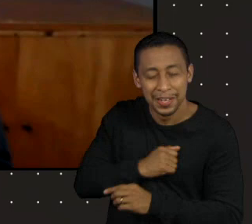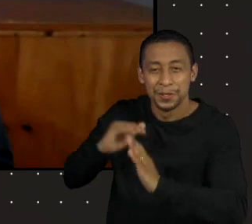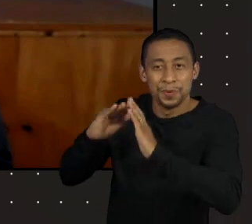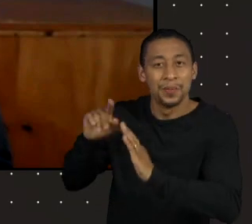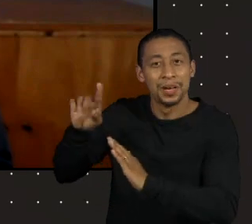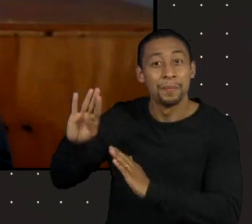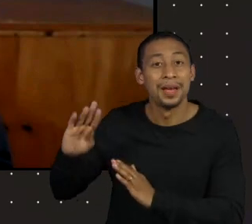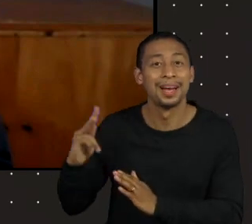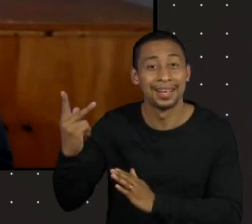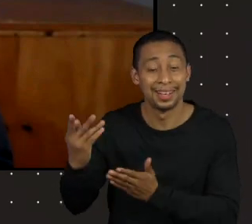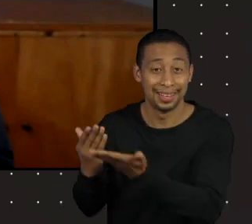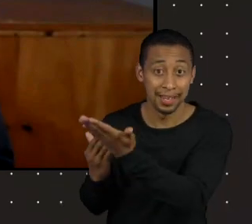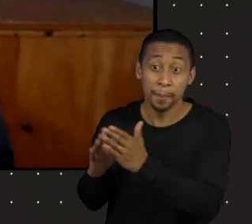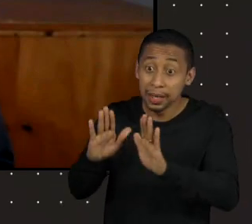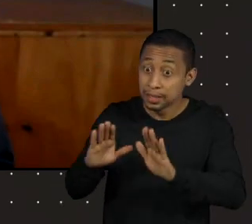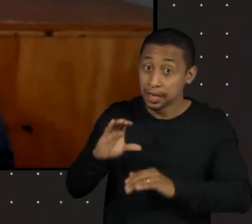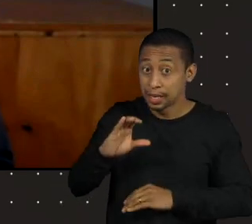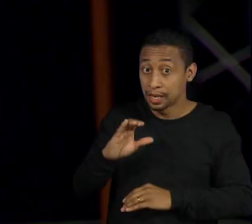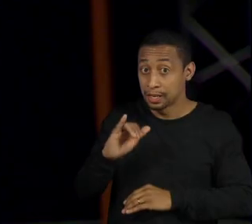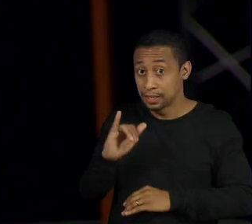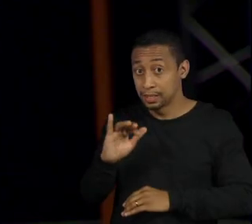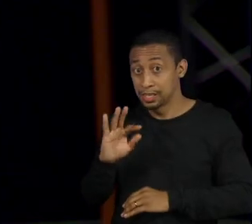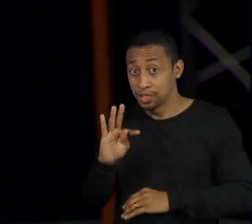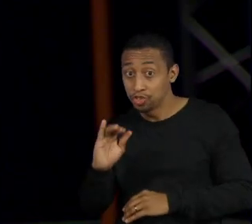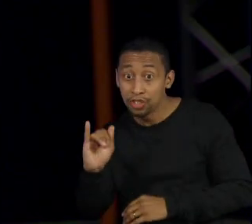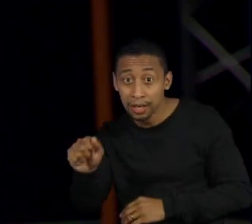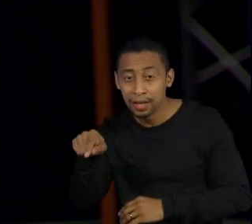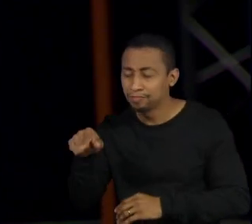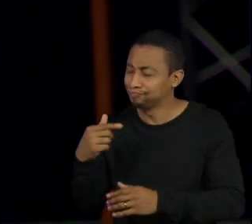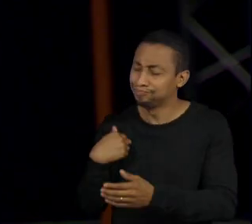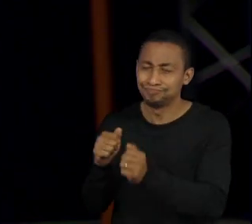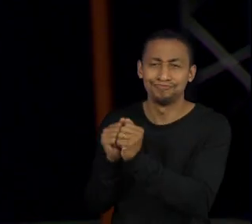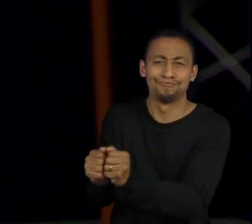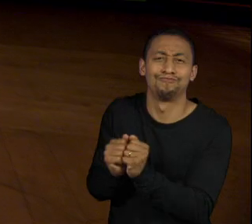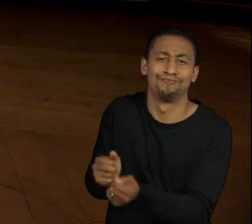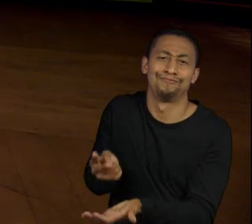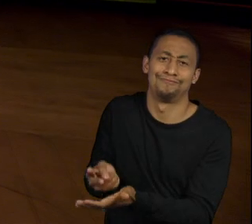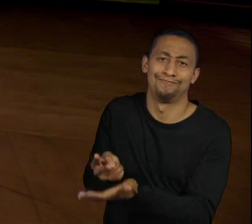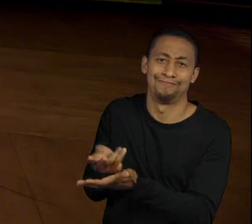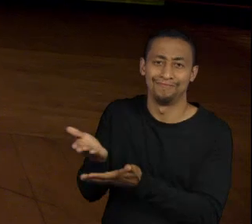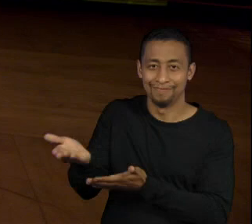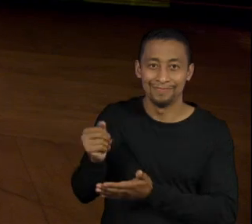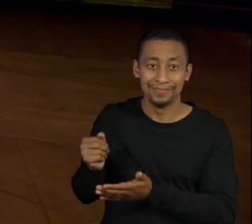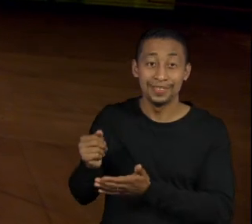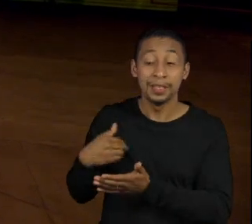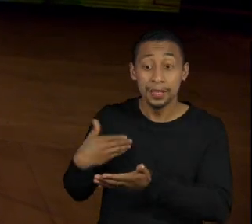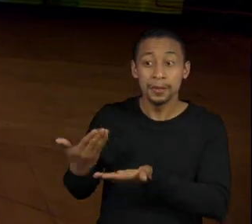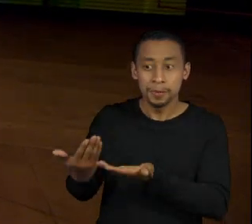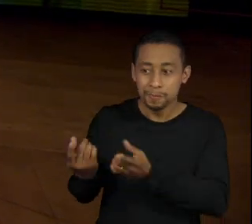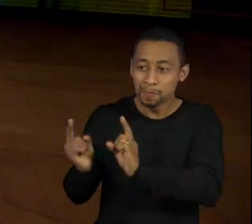sempre junta, assim, e ela realmente foi minha parceira também